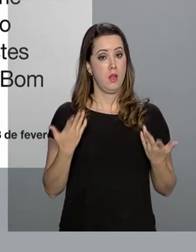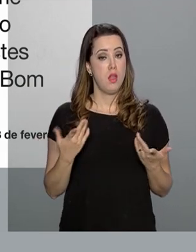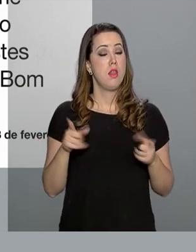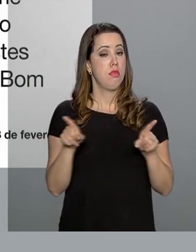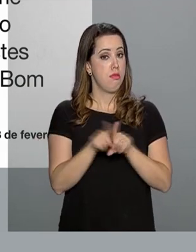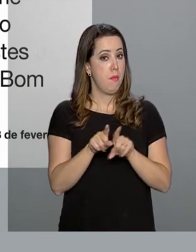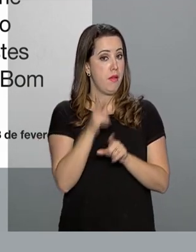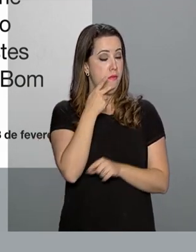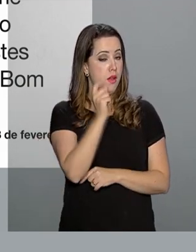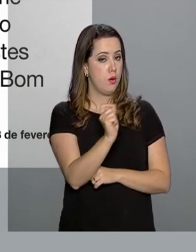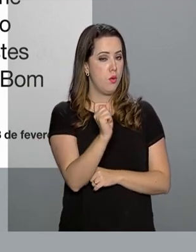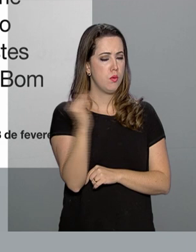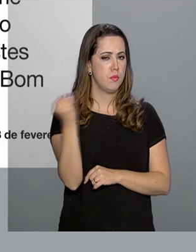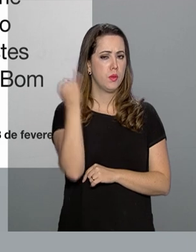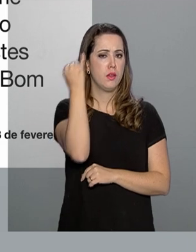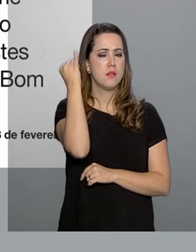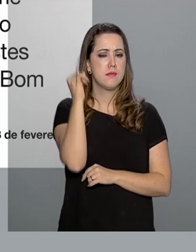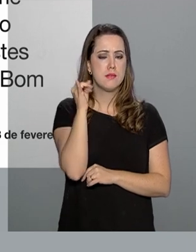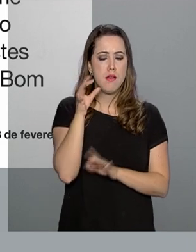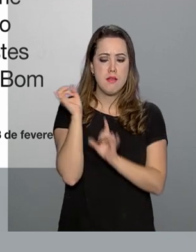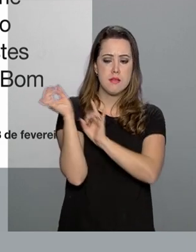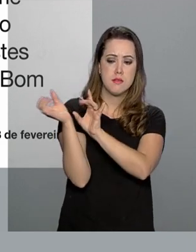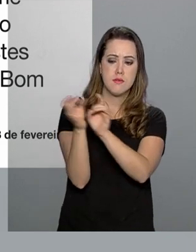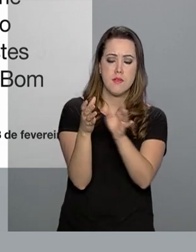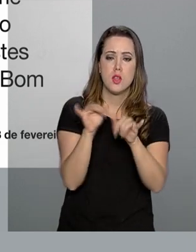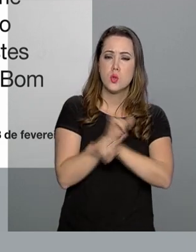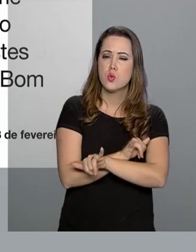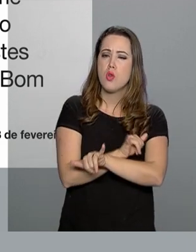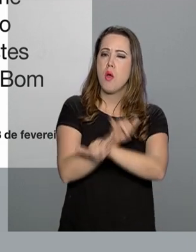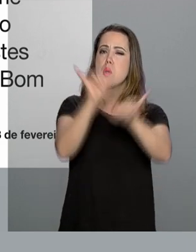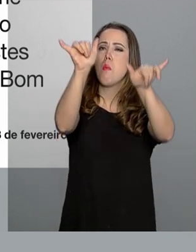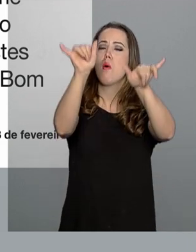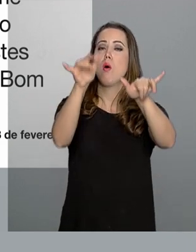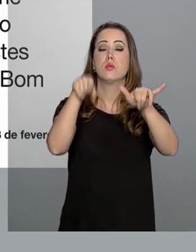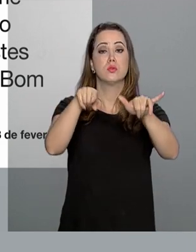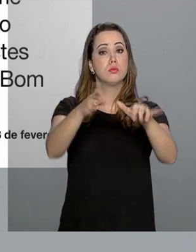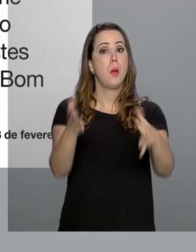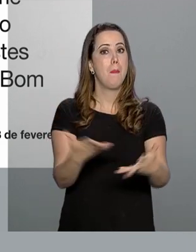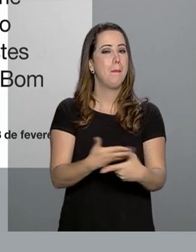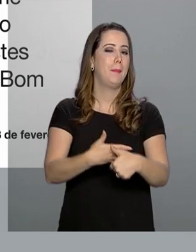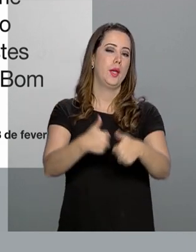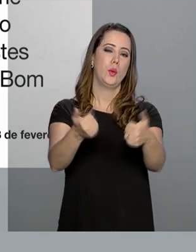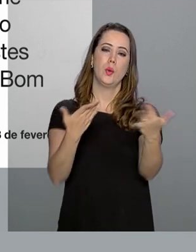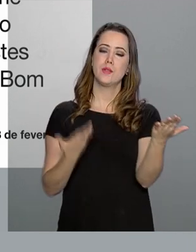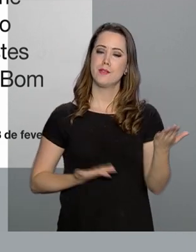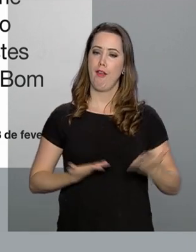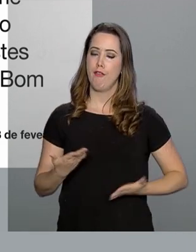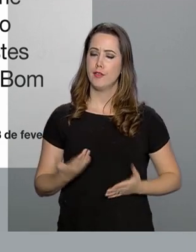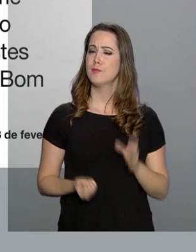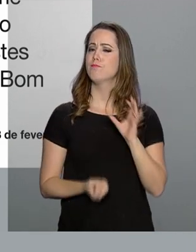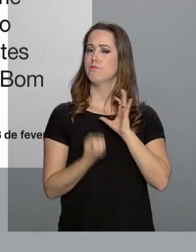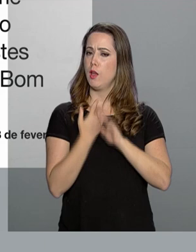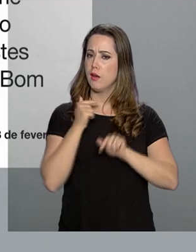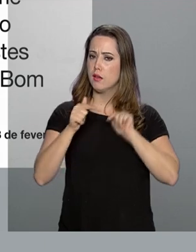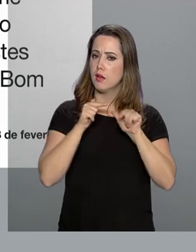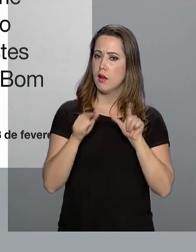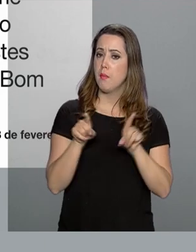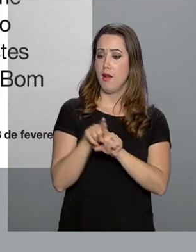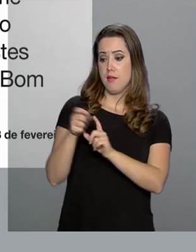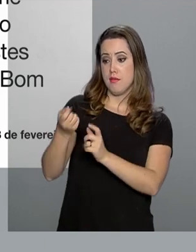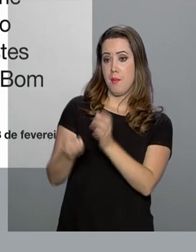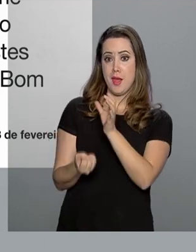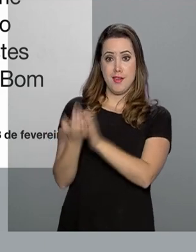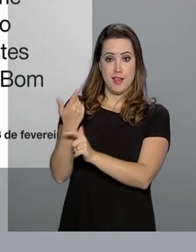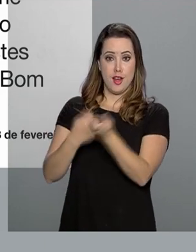o presidente também destacou que essas concessões vão gerar qualidade no serviço emprego e economia o